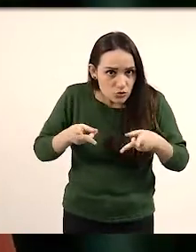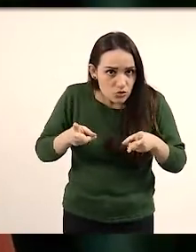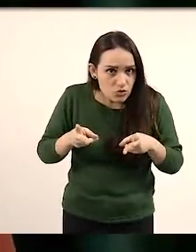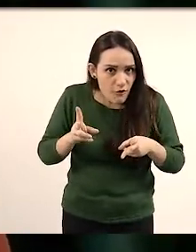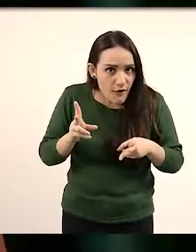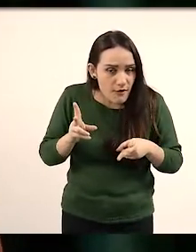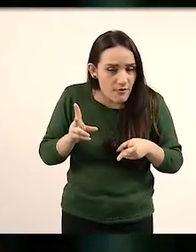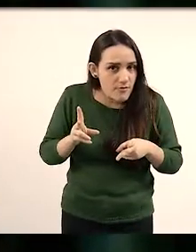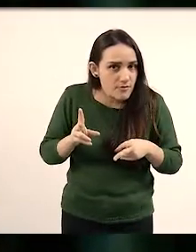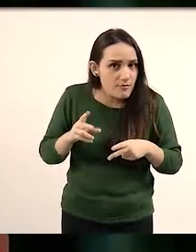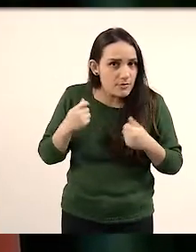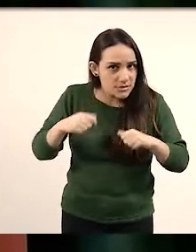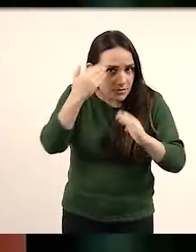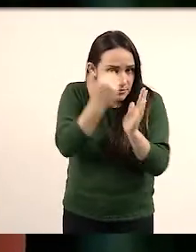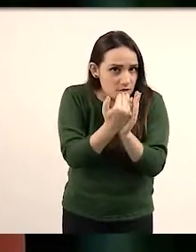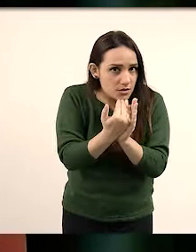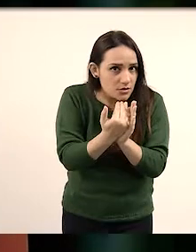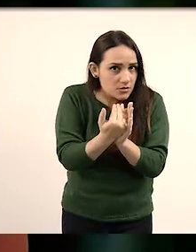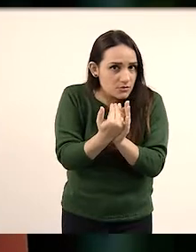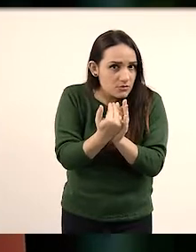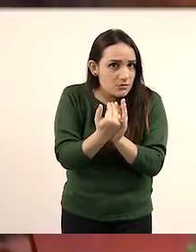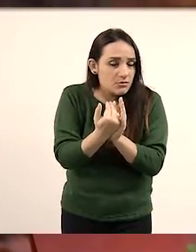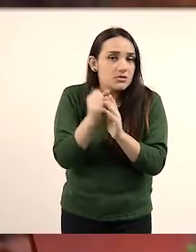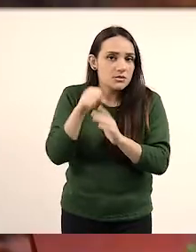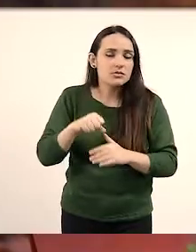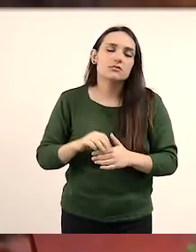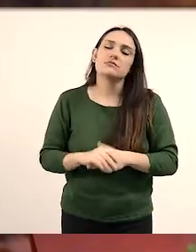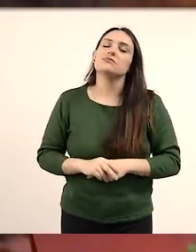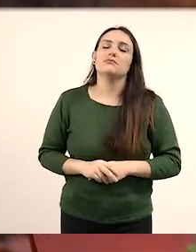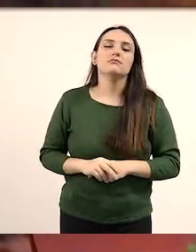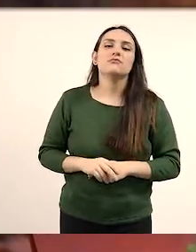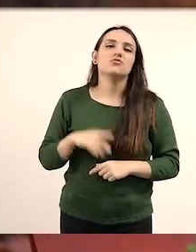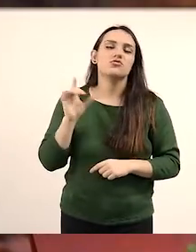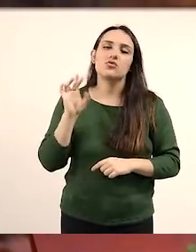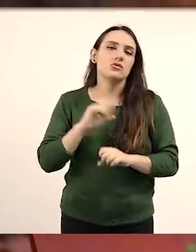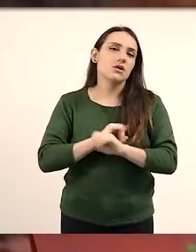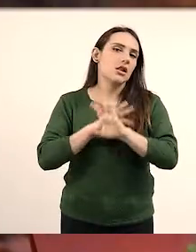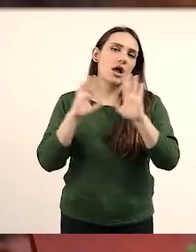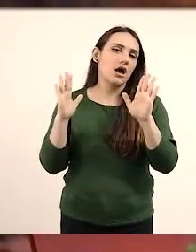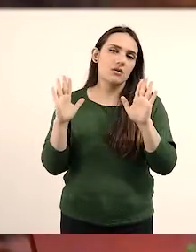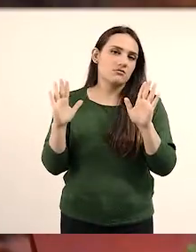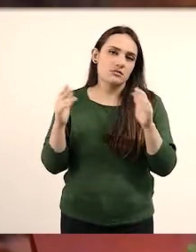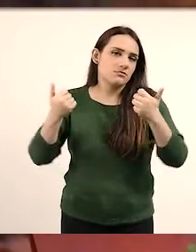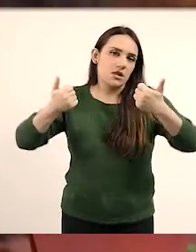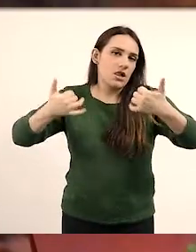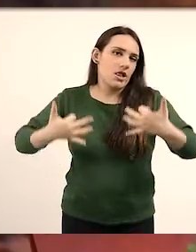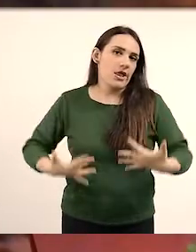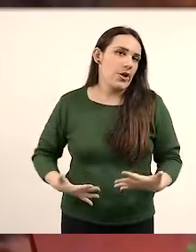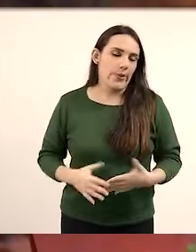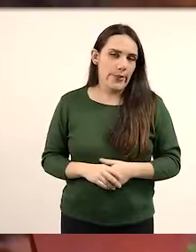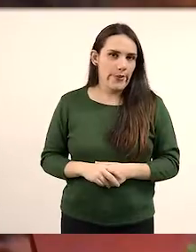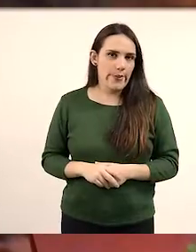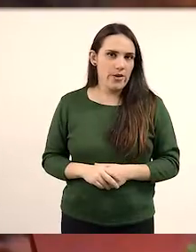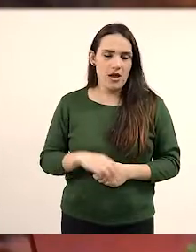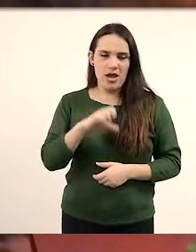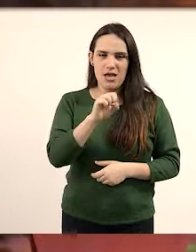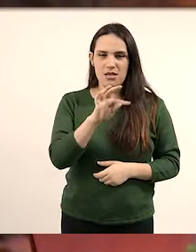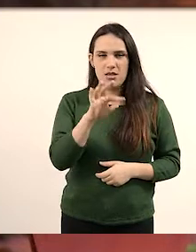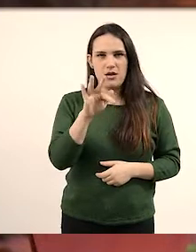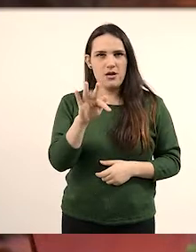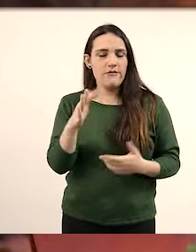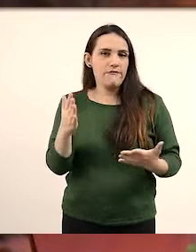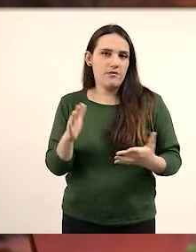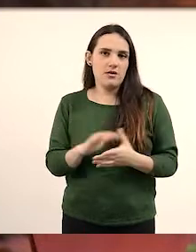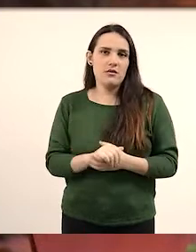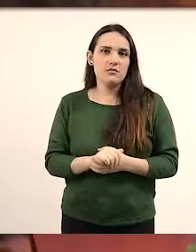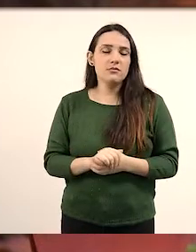Os efeitos dela não foram anulados? Não foram, apenas houve um esclarecimento. Até uma decisão, porque o Poder Judiciário não